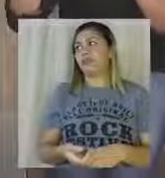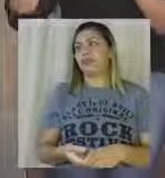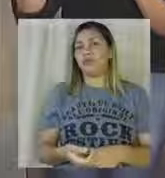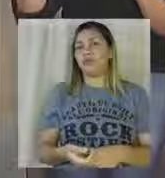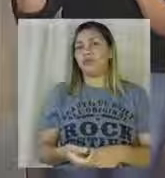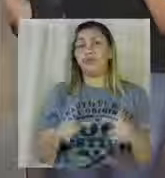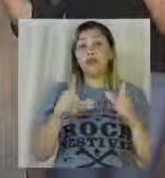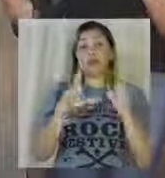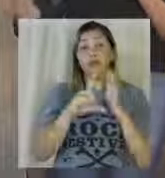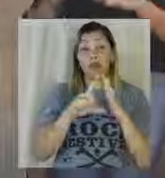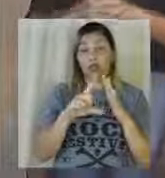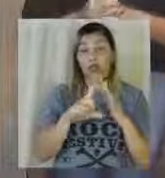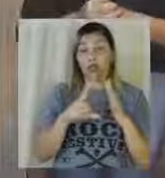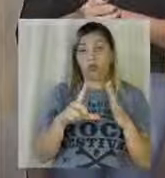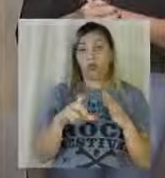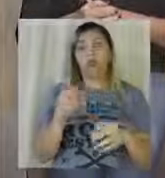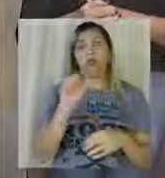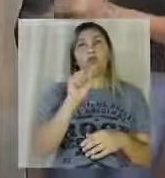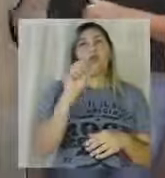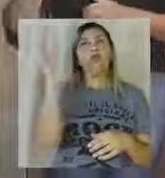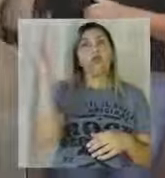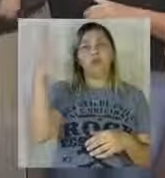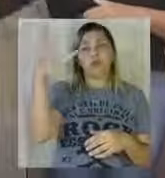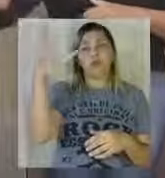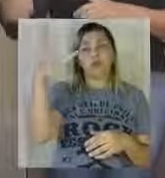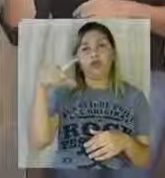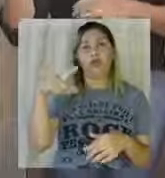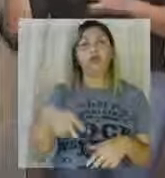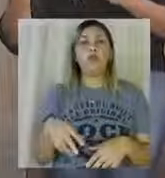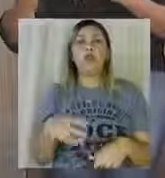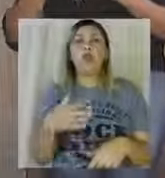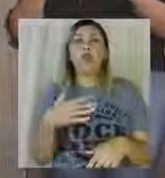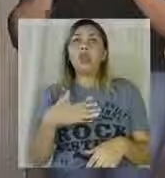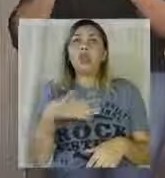Na loja já, loja Sol, que é da minha tia.